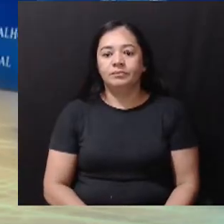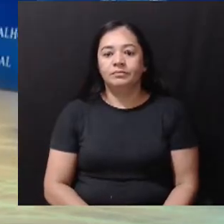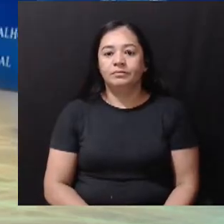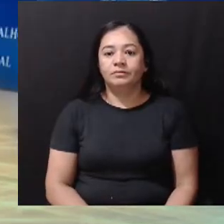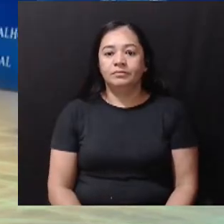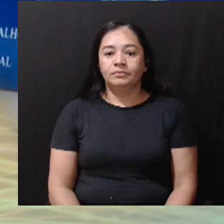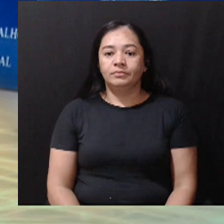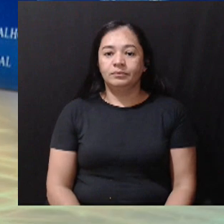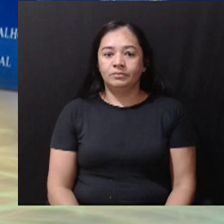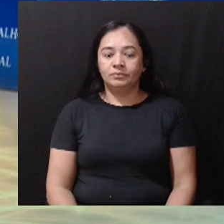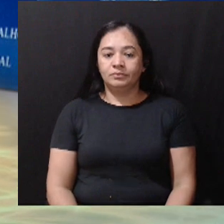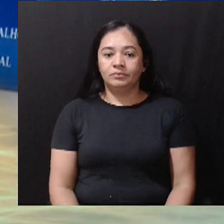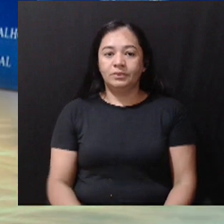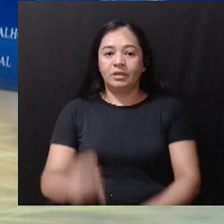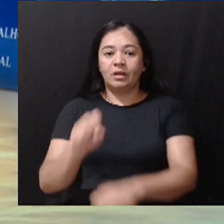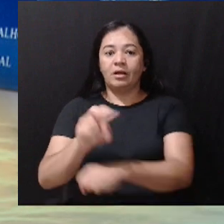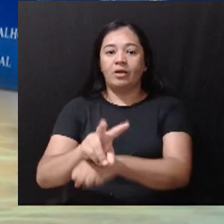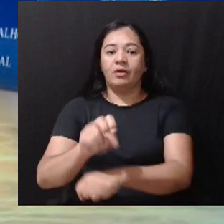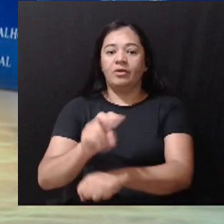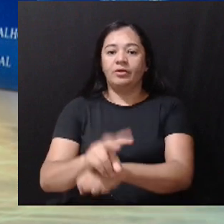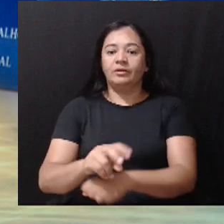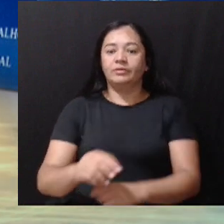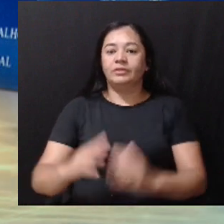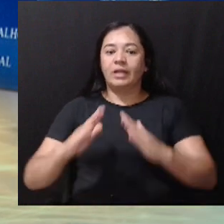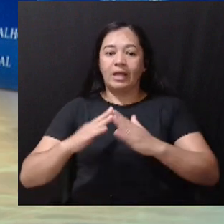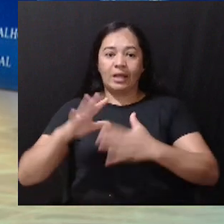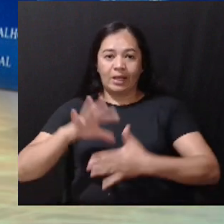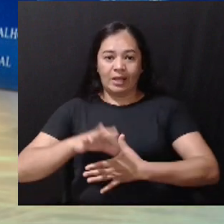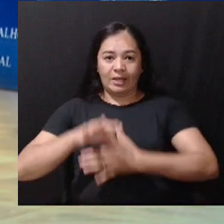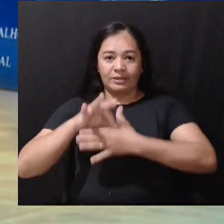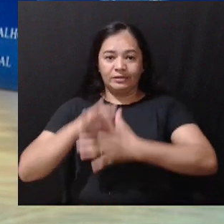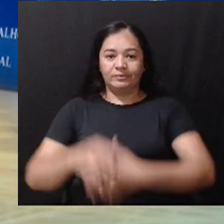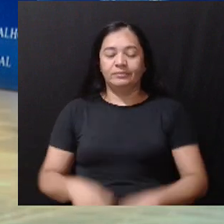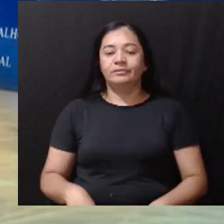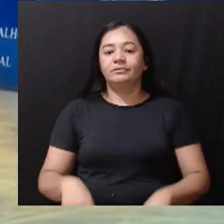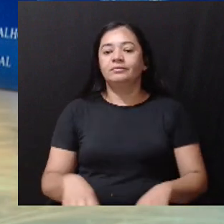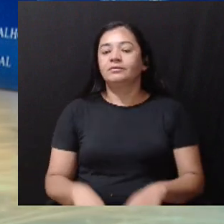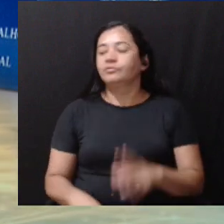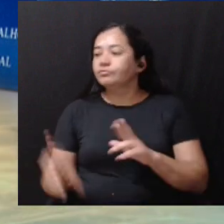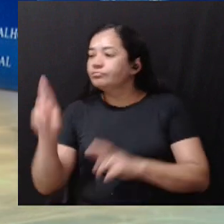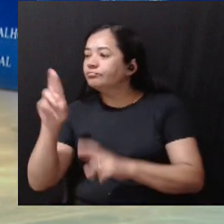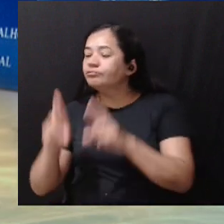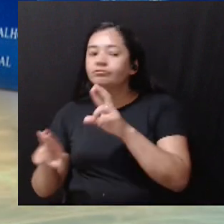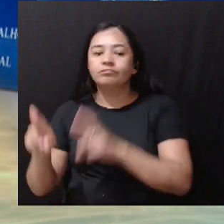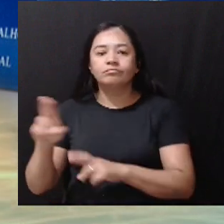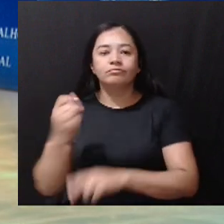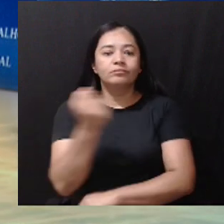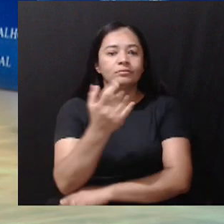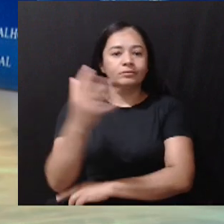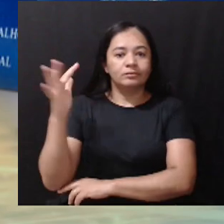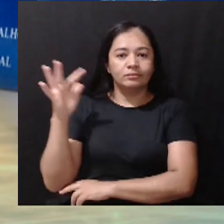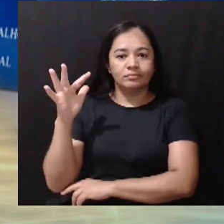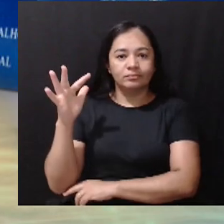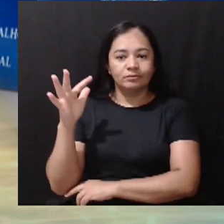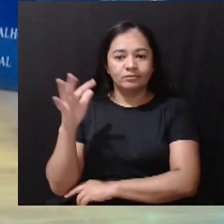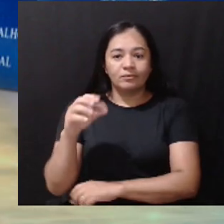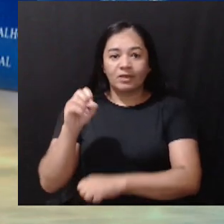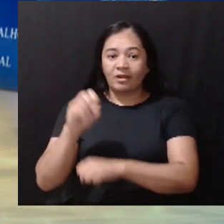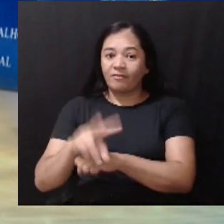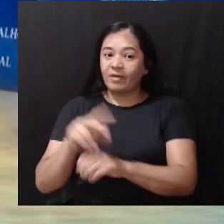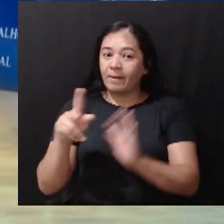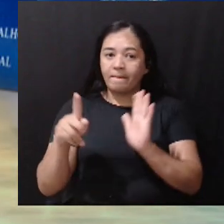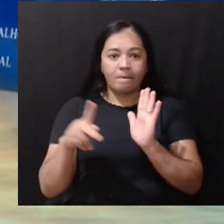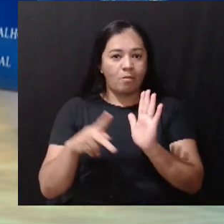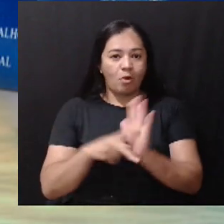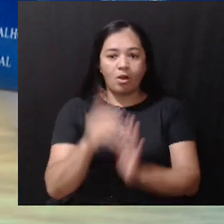Há vagas para açougueiro, agente de fiscalização ambiental. Esta vaga é exclusiva para